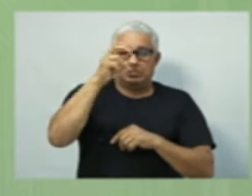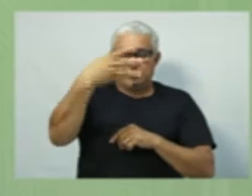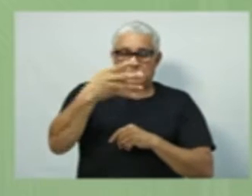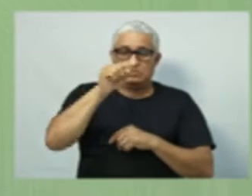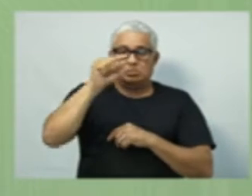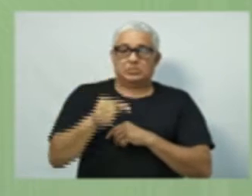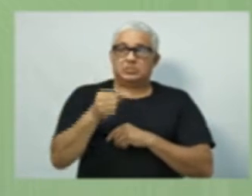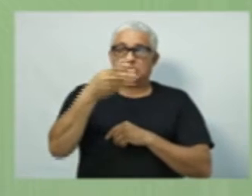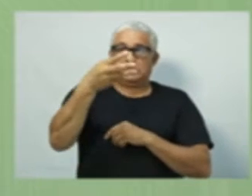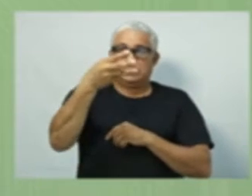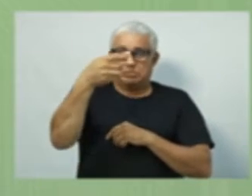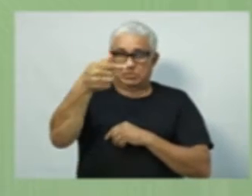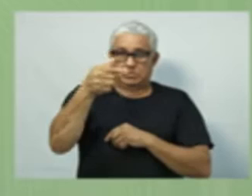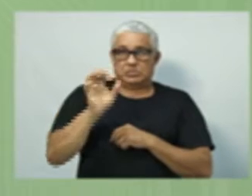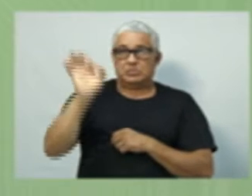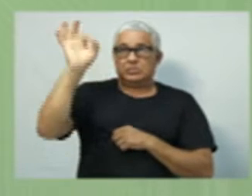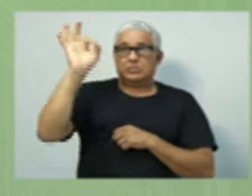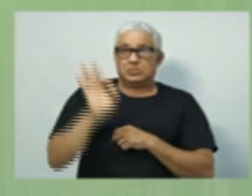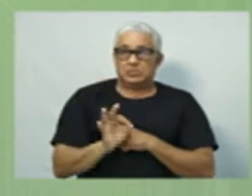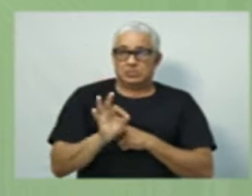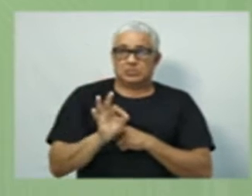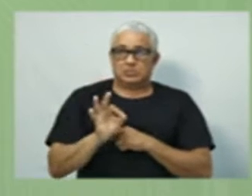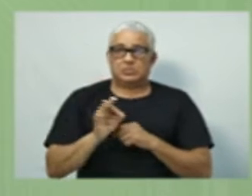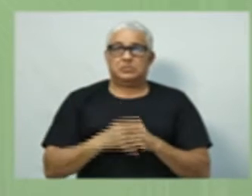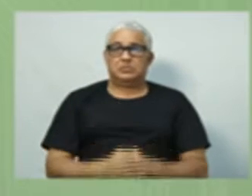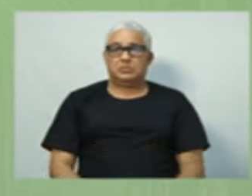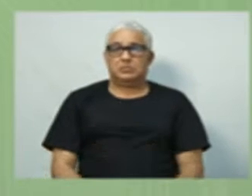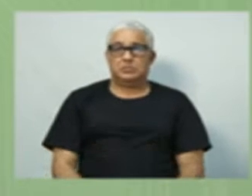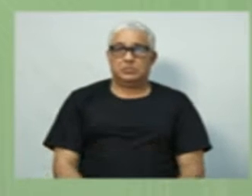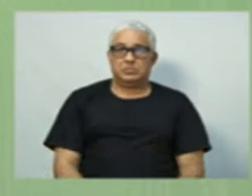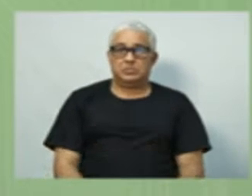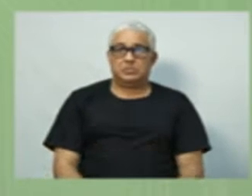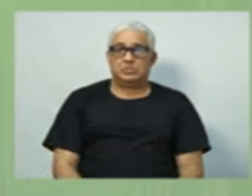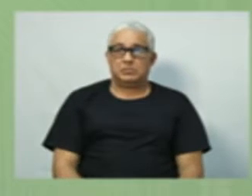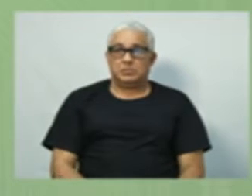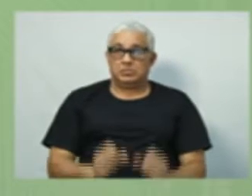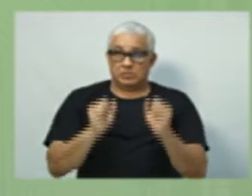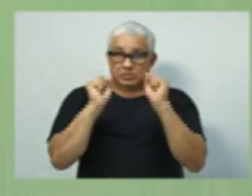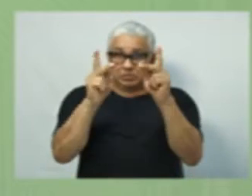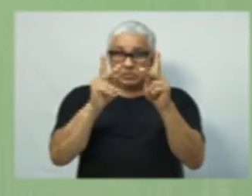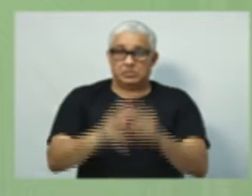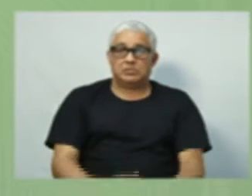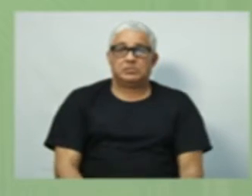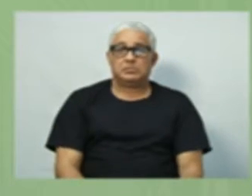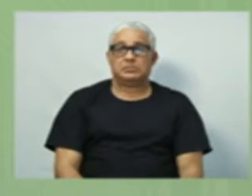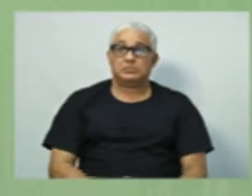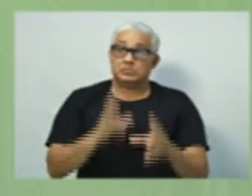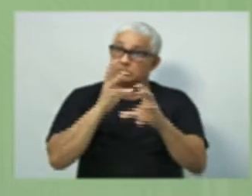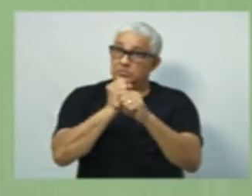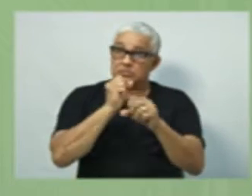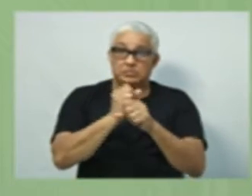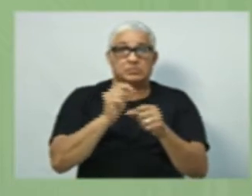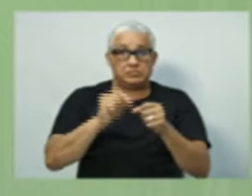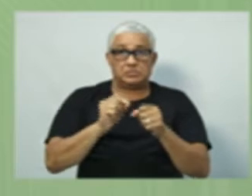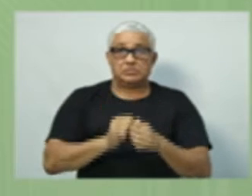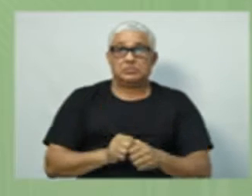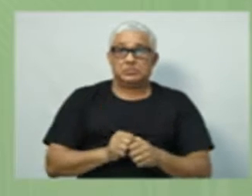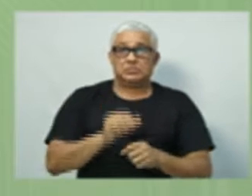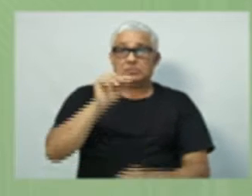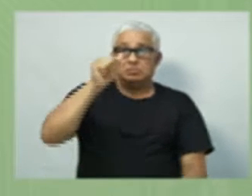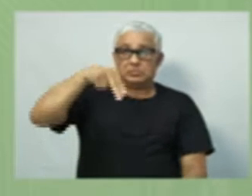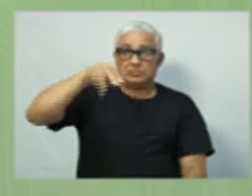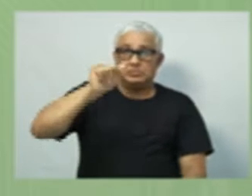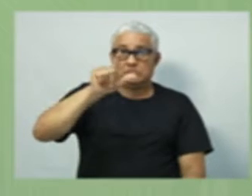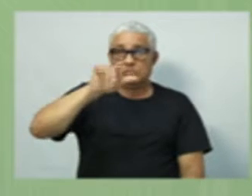e 4,37 por cento fechado então esse é o cálculo a gente faz análise vertical